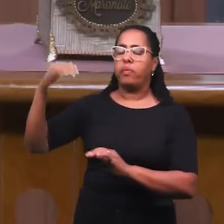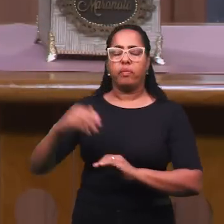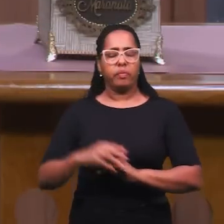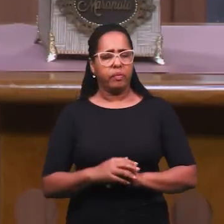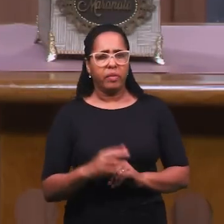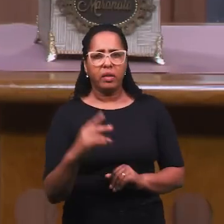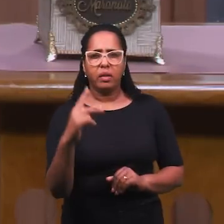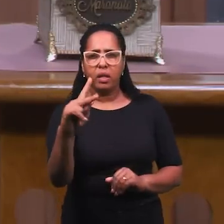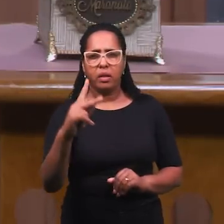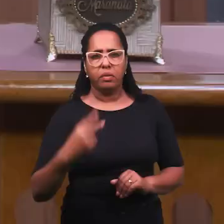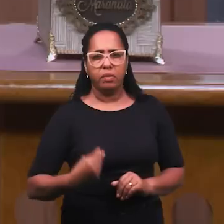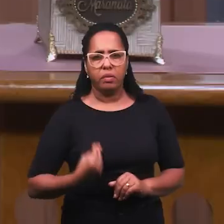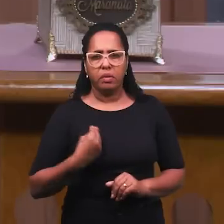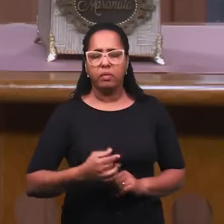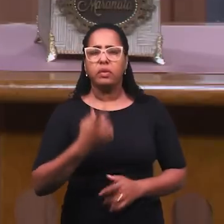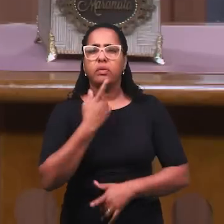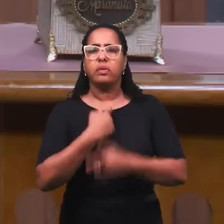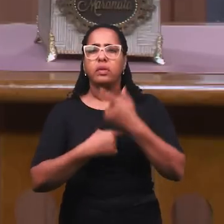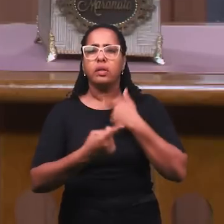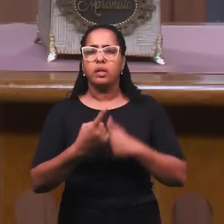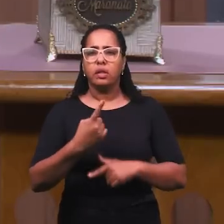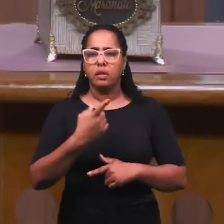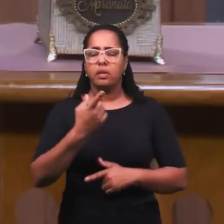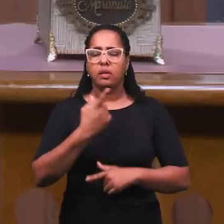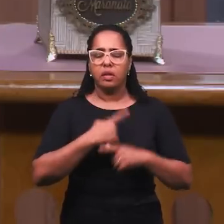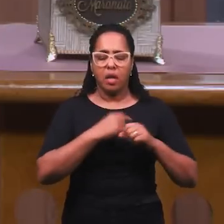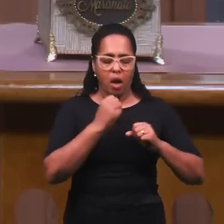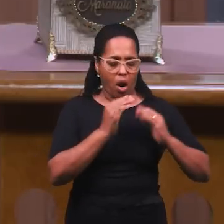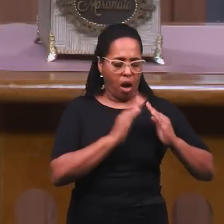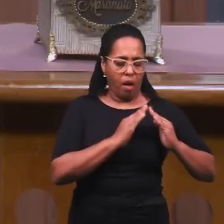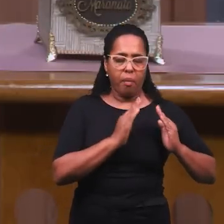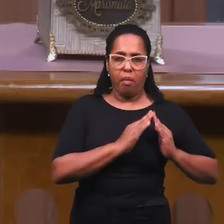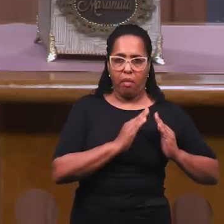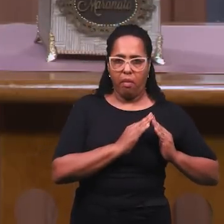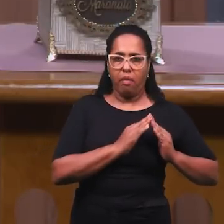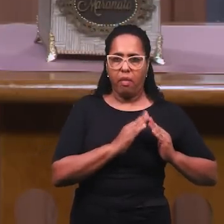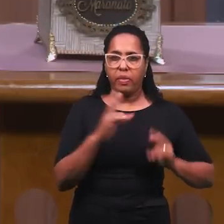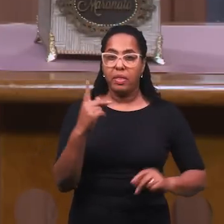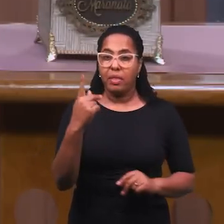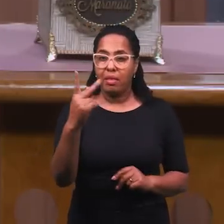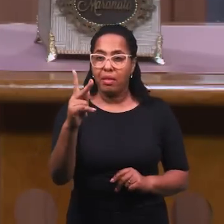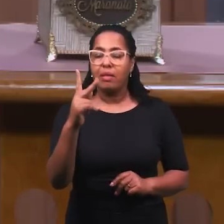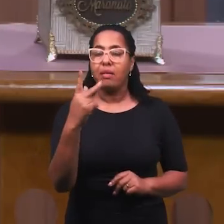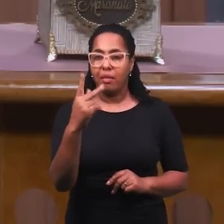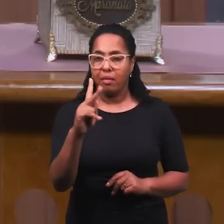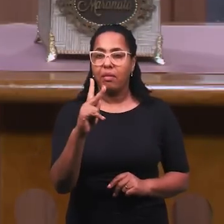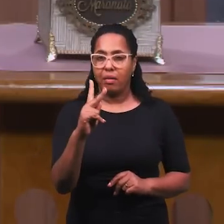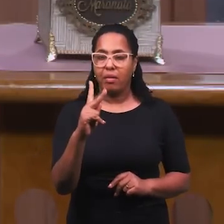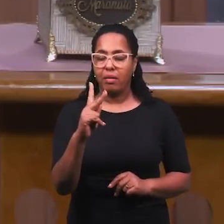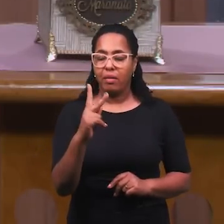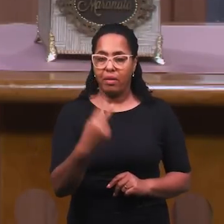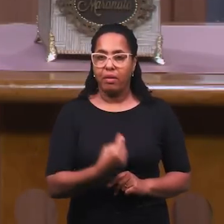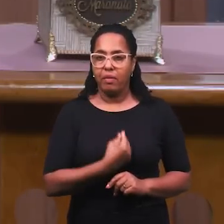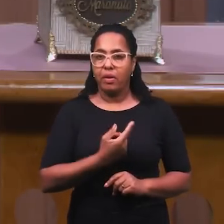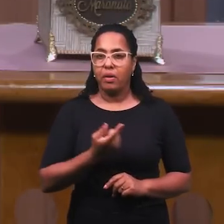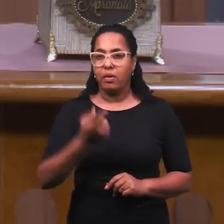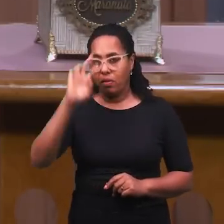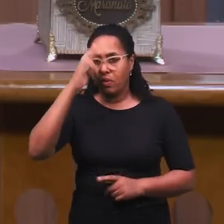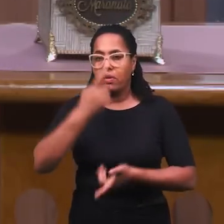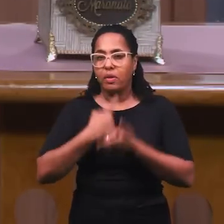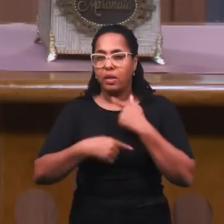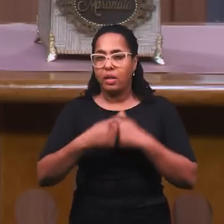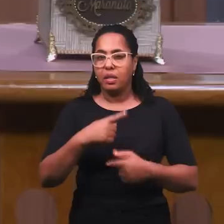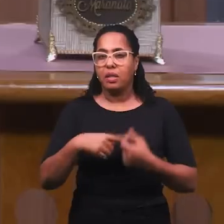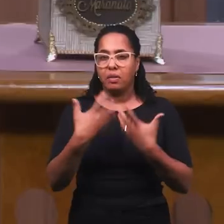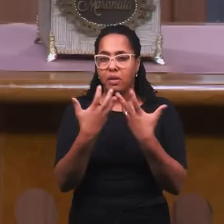Santíssimo. Então, na sua vida, o Senhor quer construir um templo. Na sua vida, o Senhor quer que você aceite o sacrifício e,